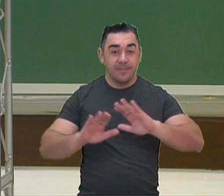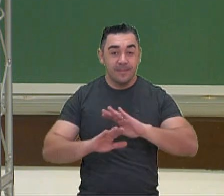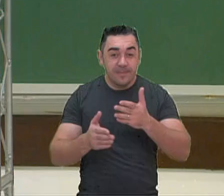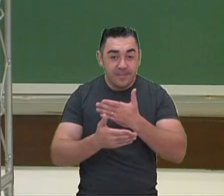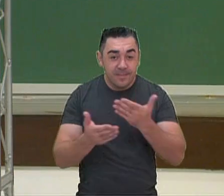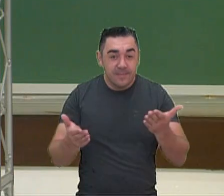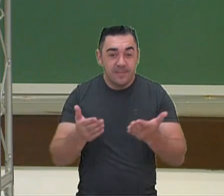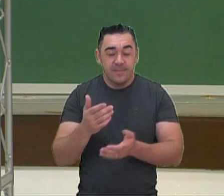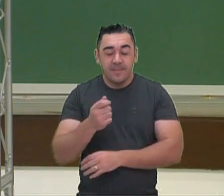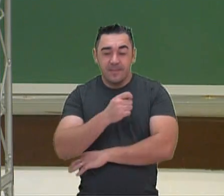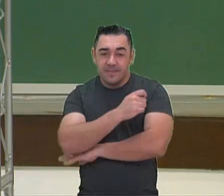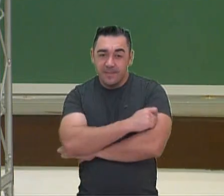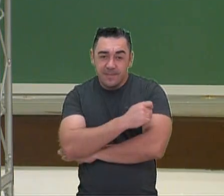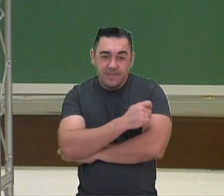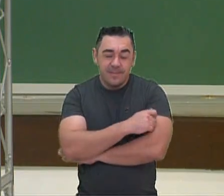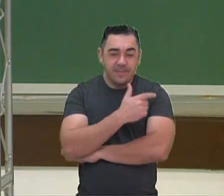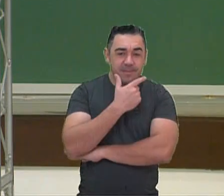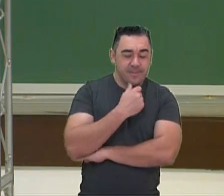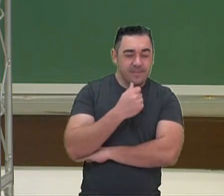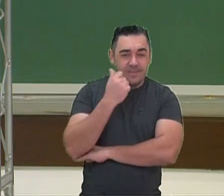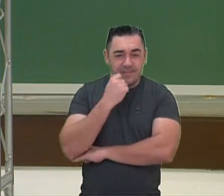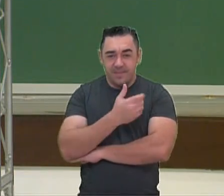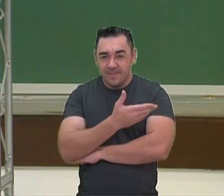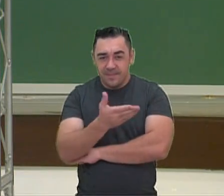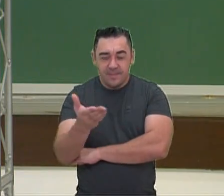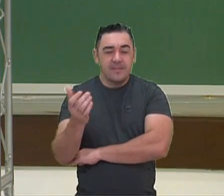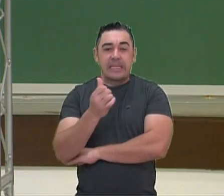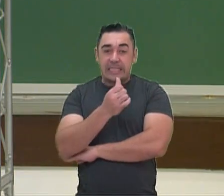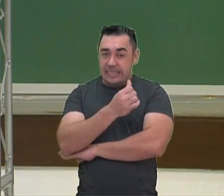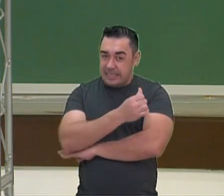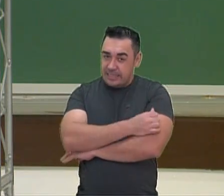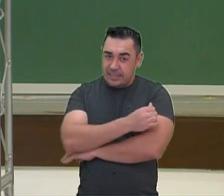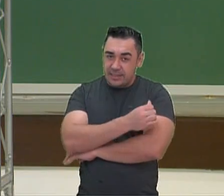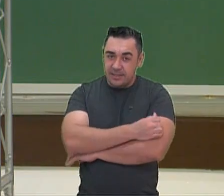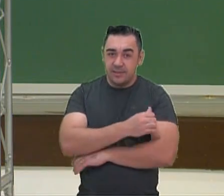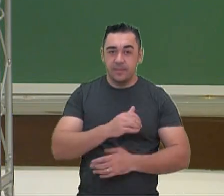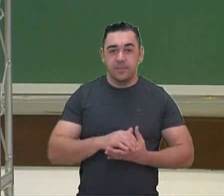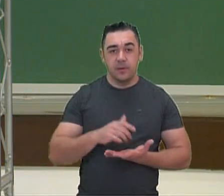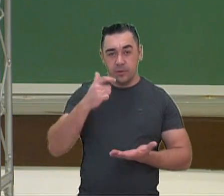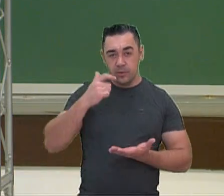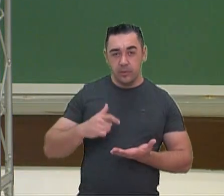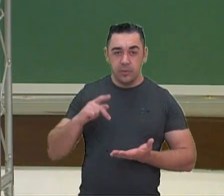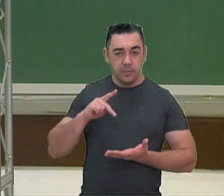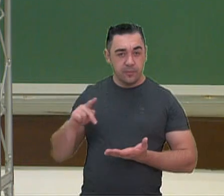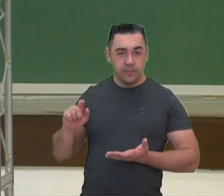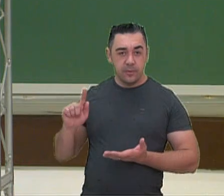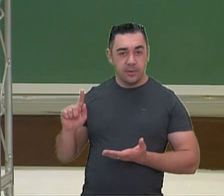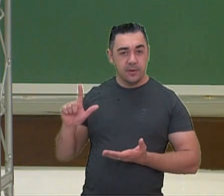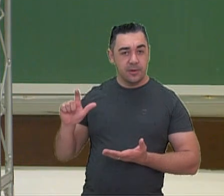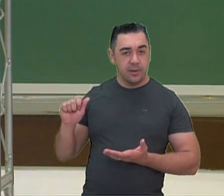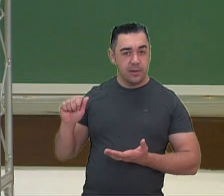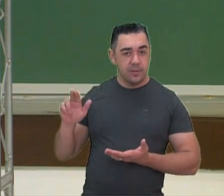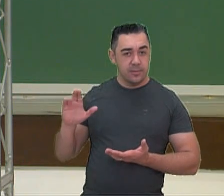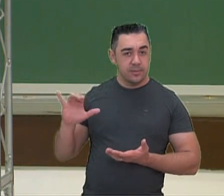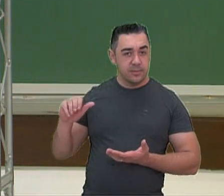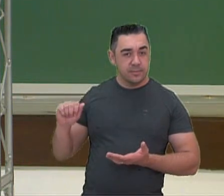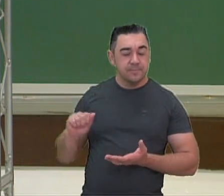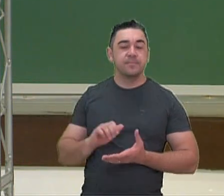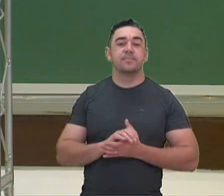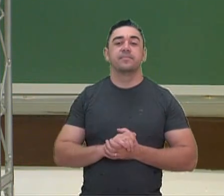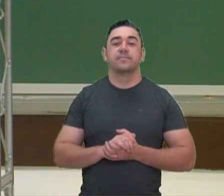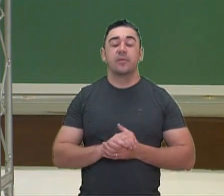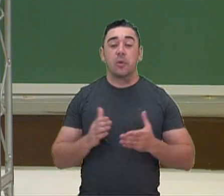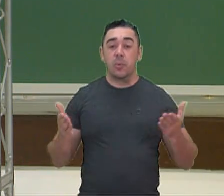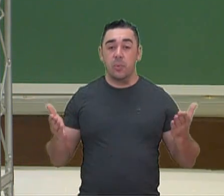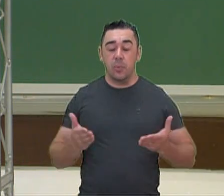Olá, queridos alunos, queridas alunas do 6º ano. Sou a professora Gláucia e nós vamos trabalhar hoje a